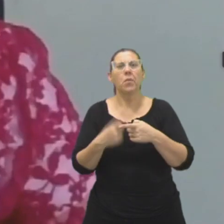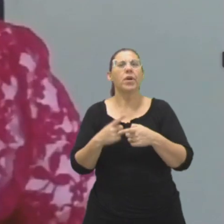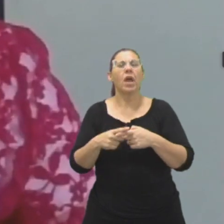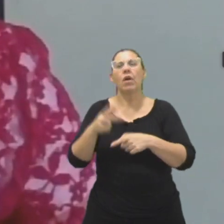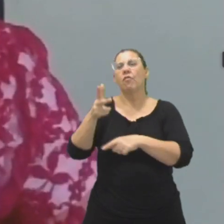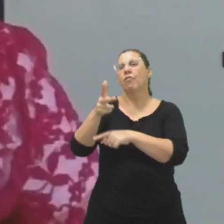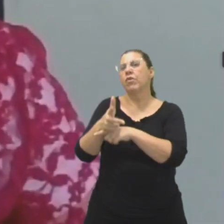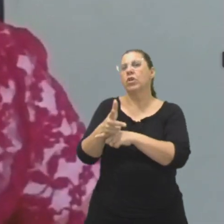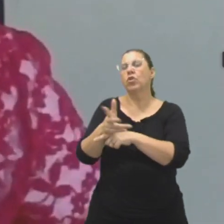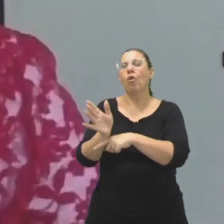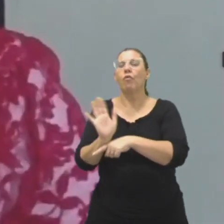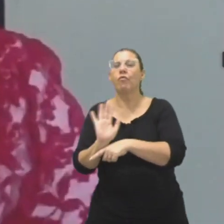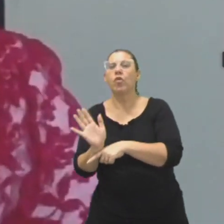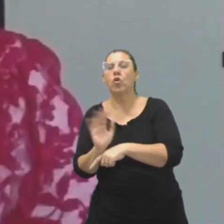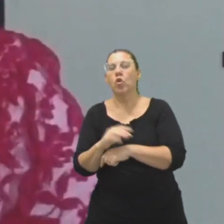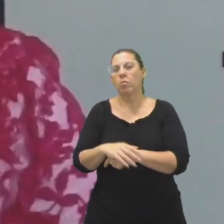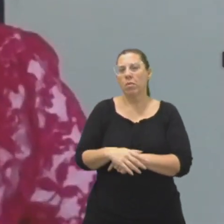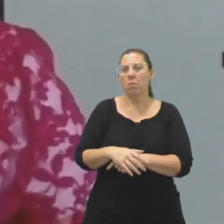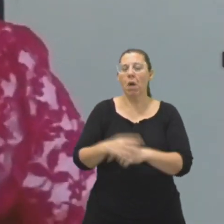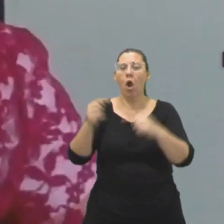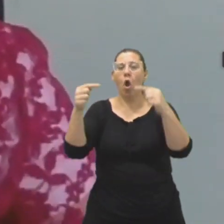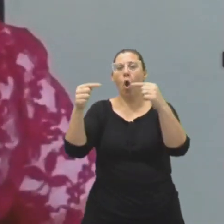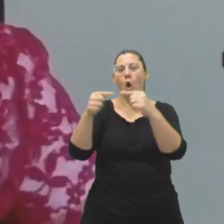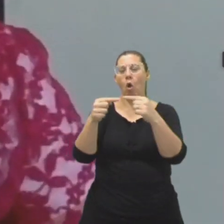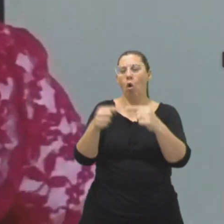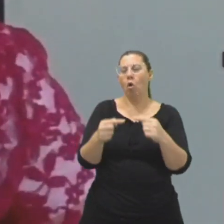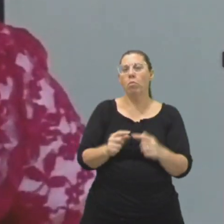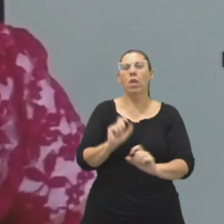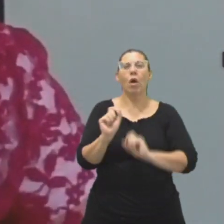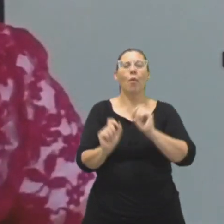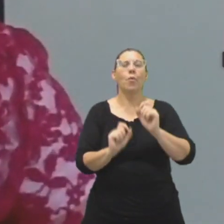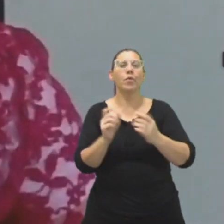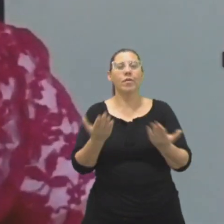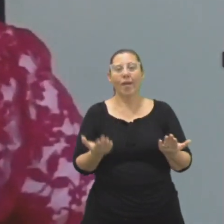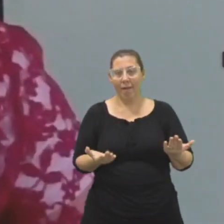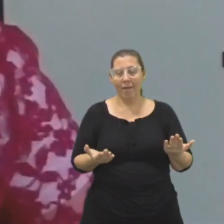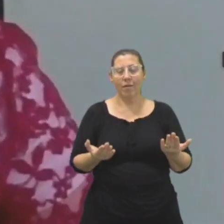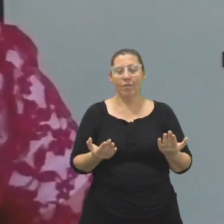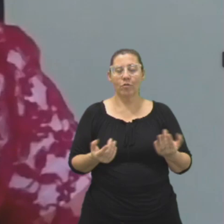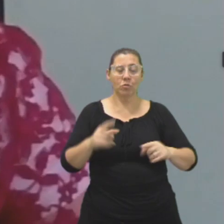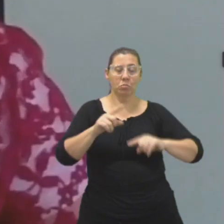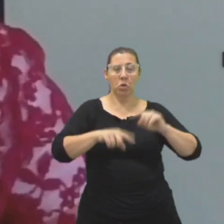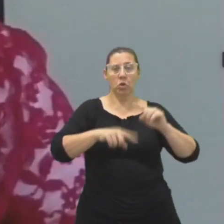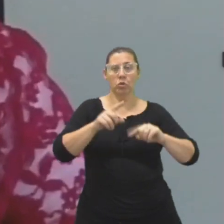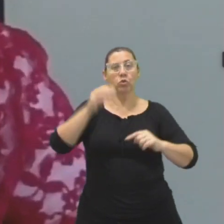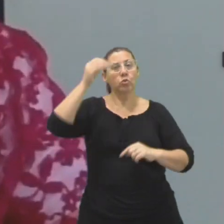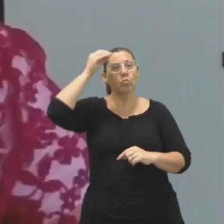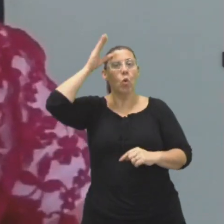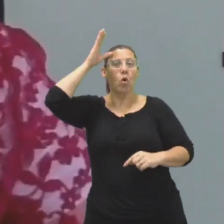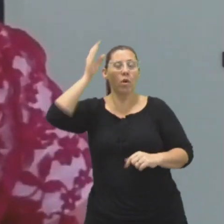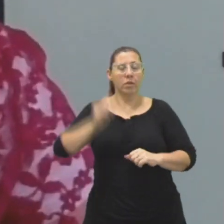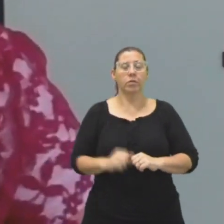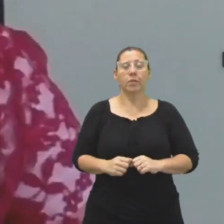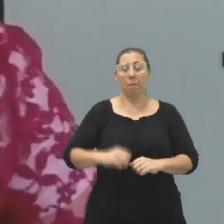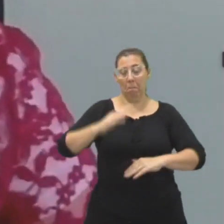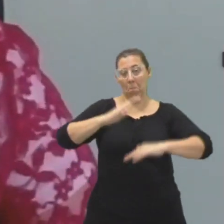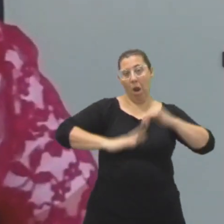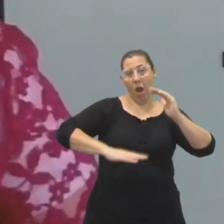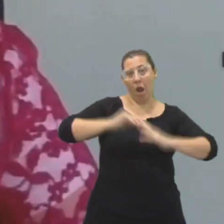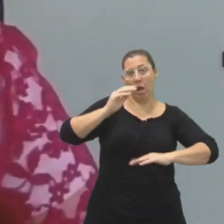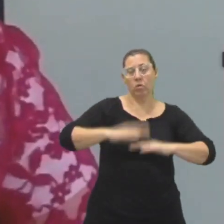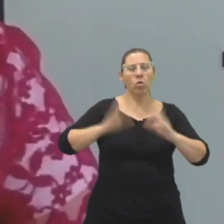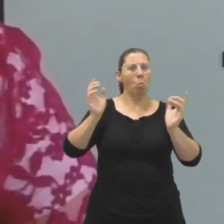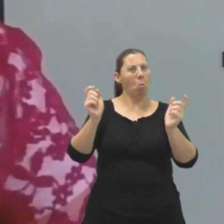que dialoga constantemente com os objetos de conhecimento e com as competências e habilidades, né?